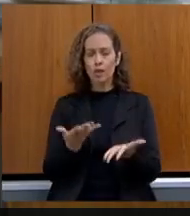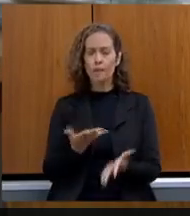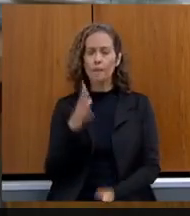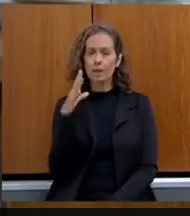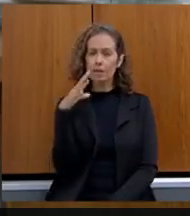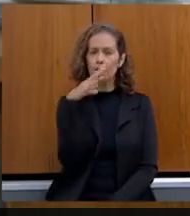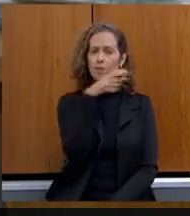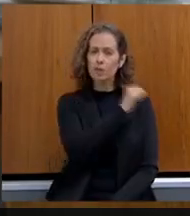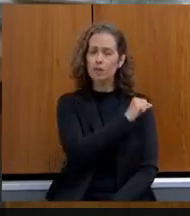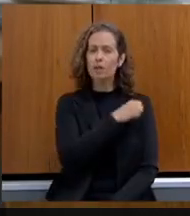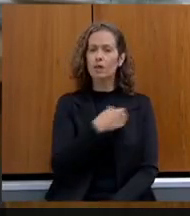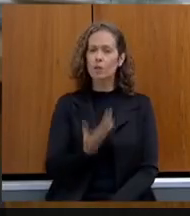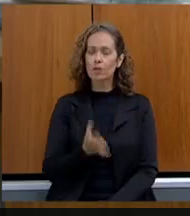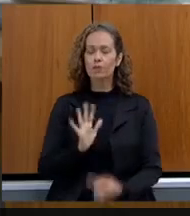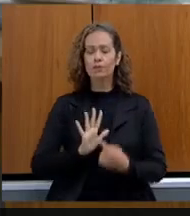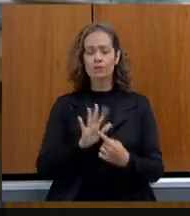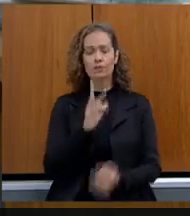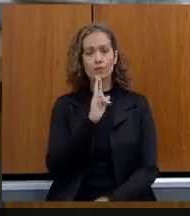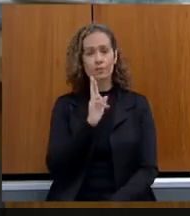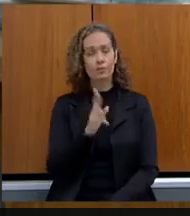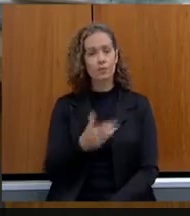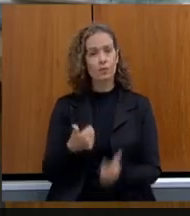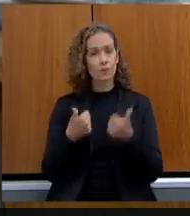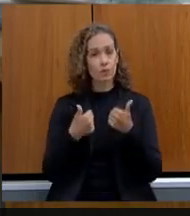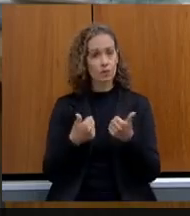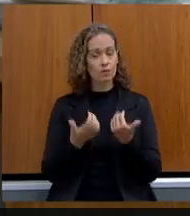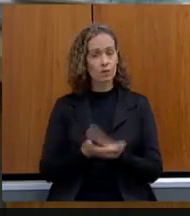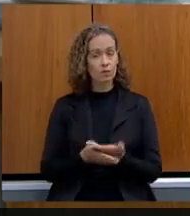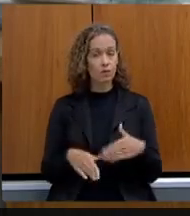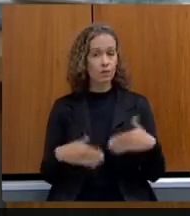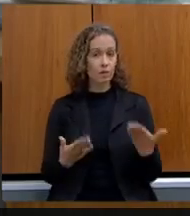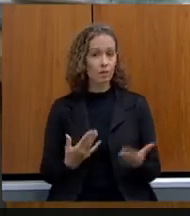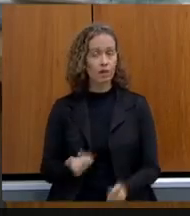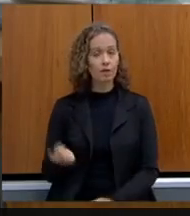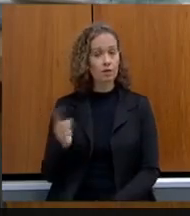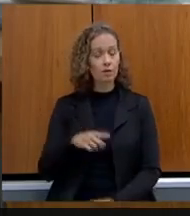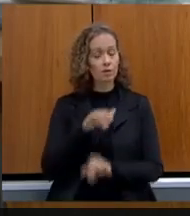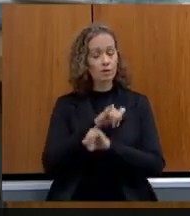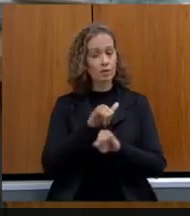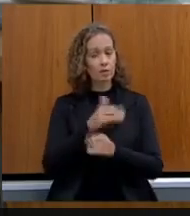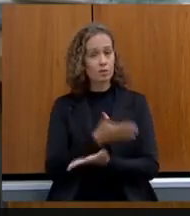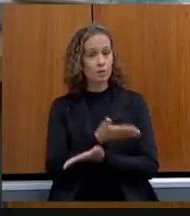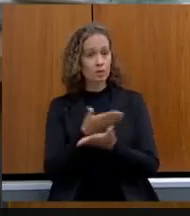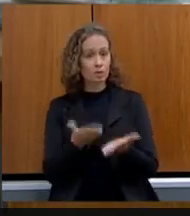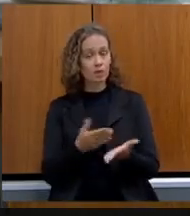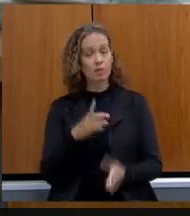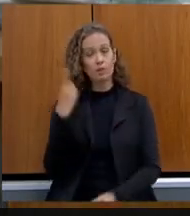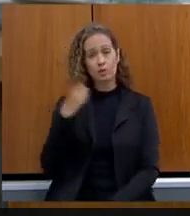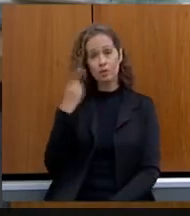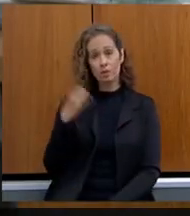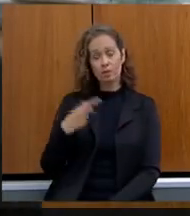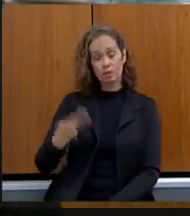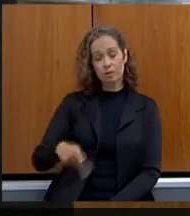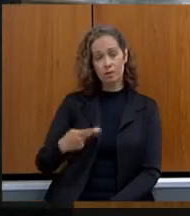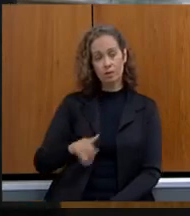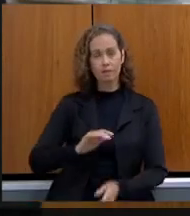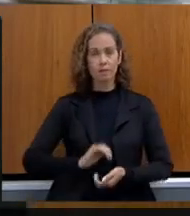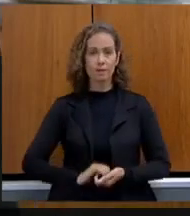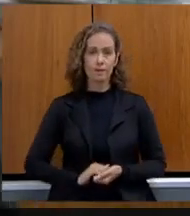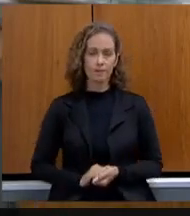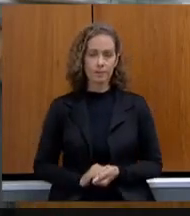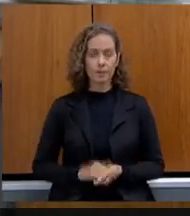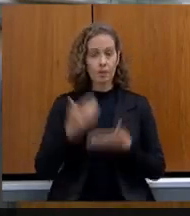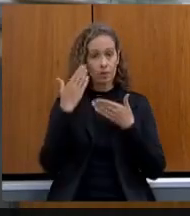rapidamente certamente trarão resultados muito positivos e aí eu venho aqui contar para o senhor e para todos os deputados da casa muito obrigado